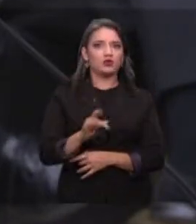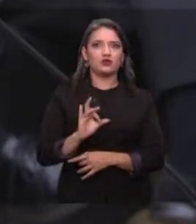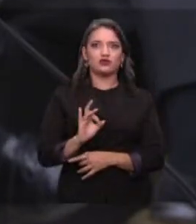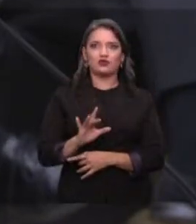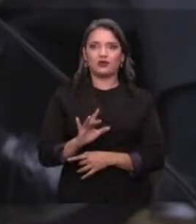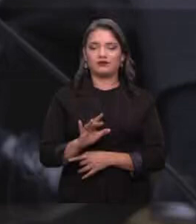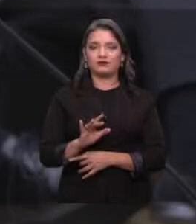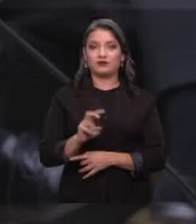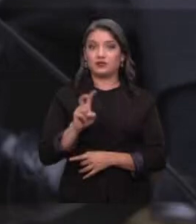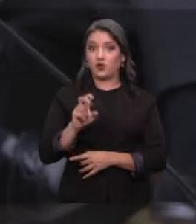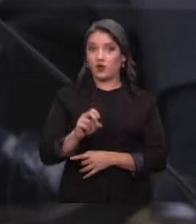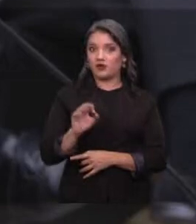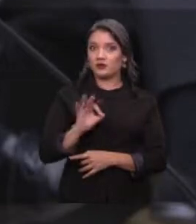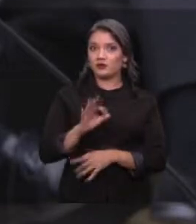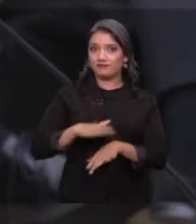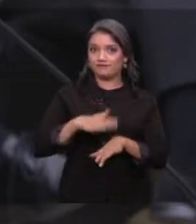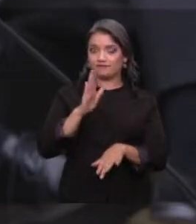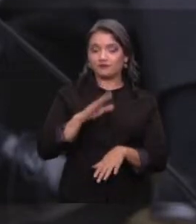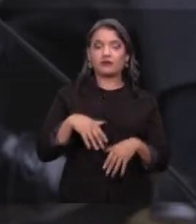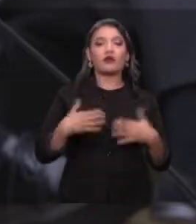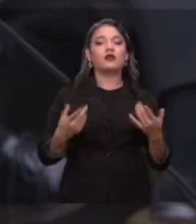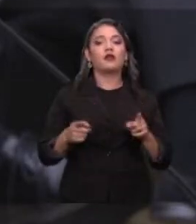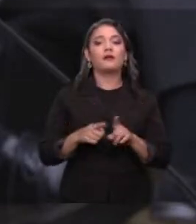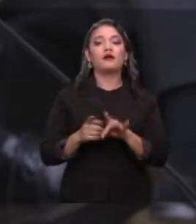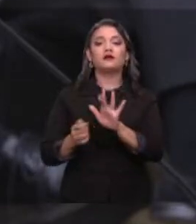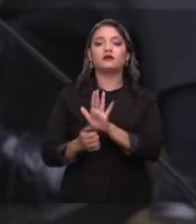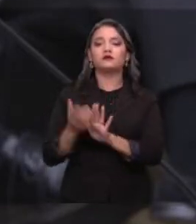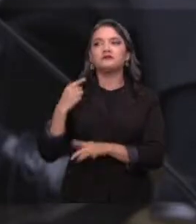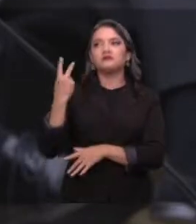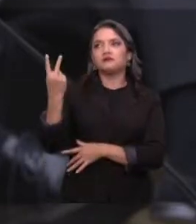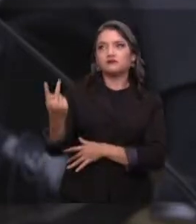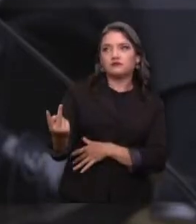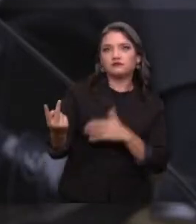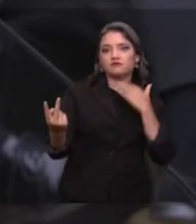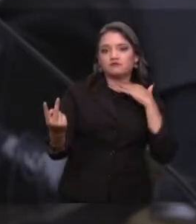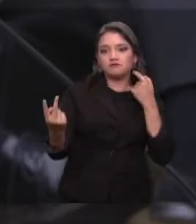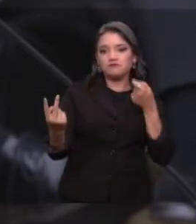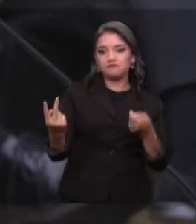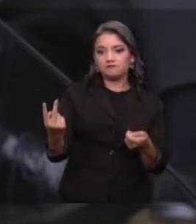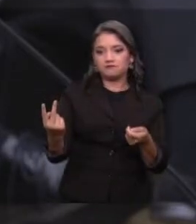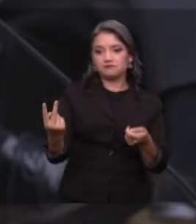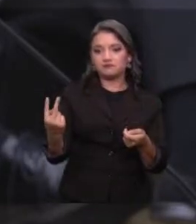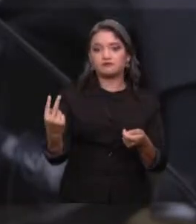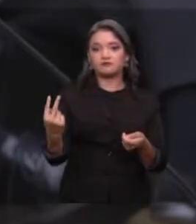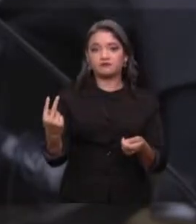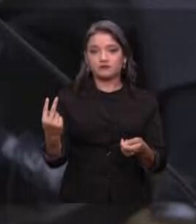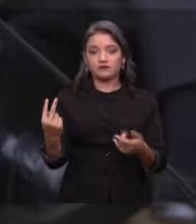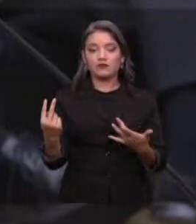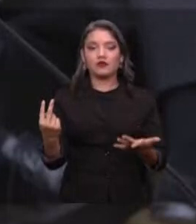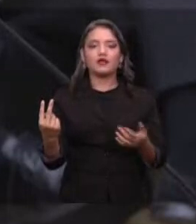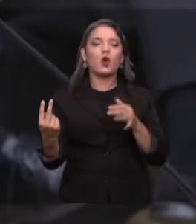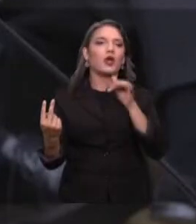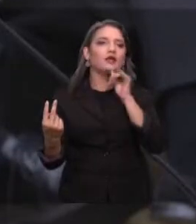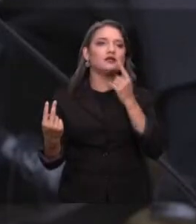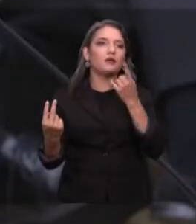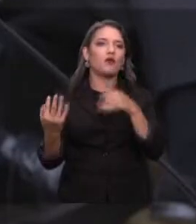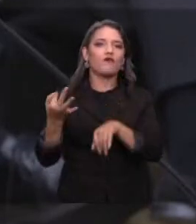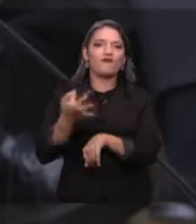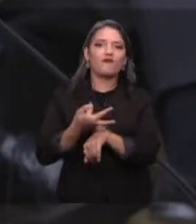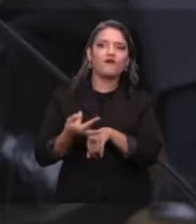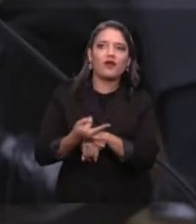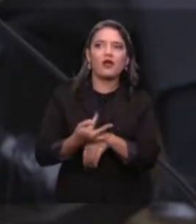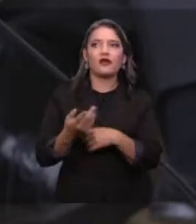50%, enquanto o número grande de comarcas possui dois juízes, sendo que a saída em férias ou doença de